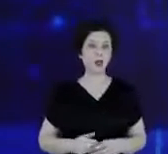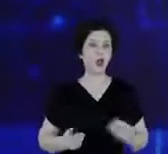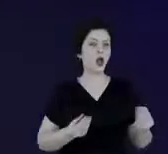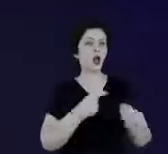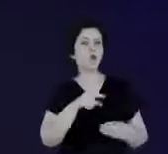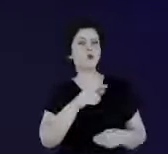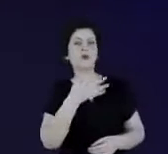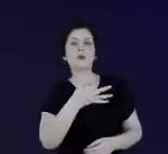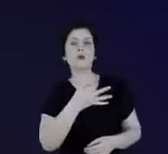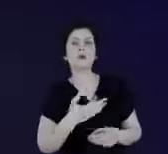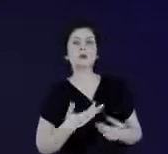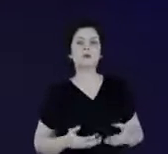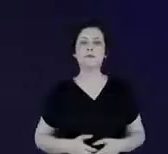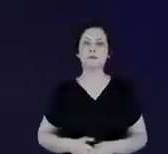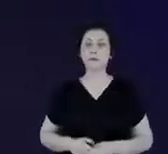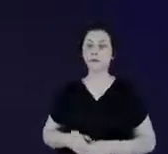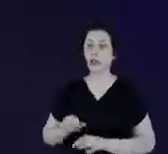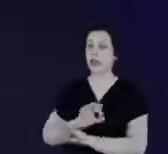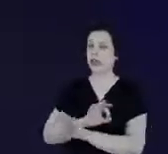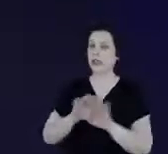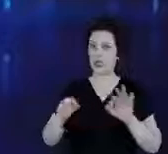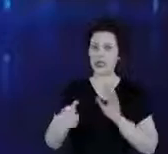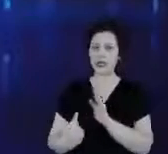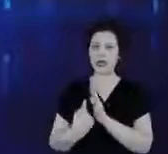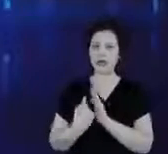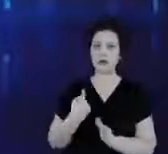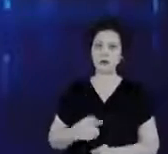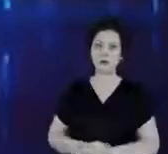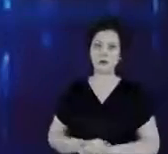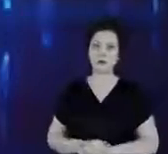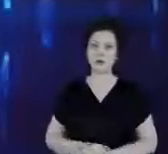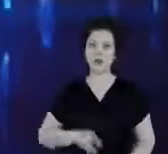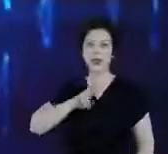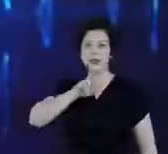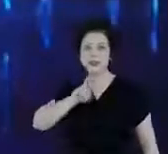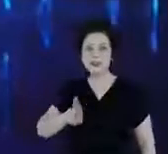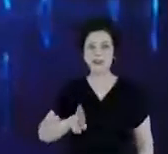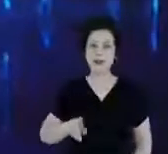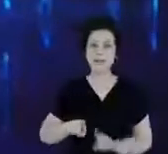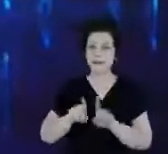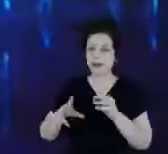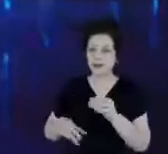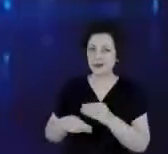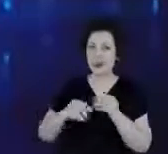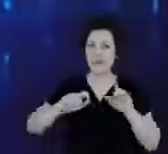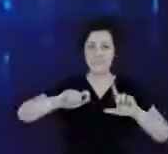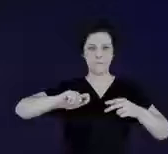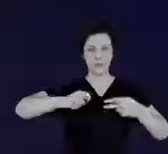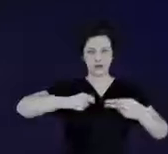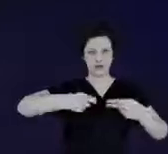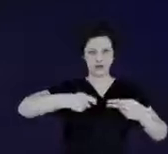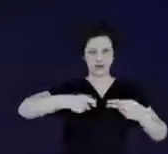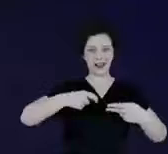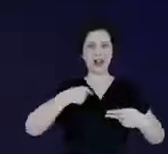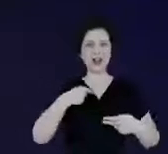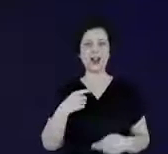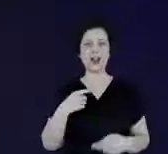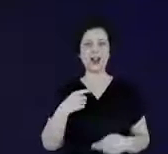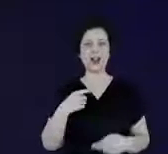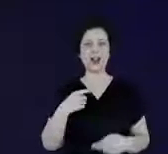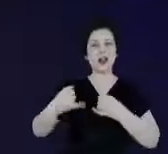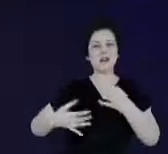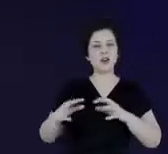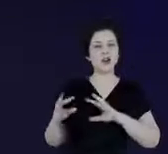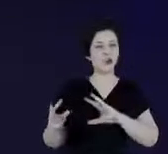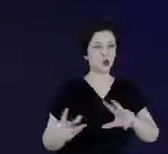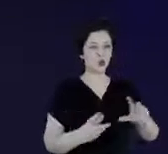você enxerga essa questão excelente pergunta Tá vou responder eu queria só falar uma coisinha do pics né que eu também sou fã do pico sabe